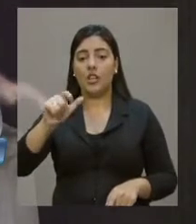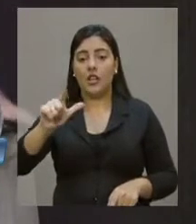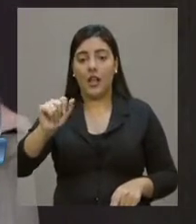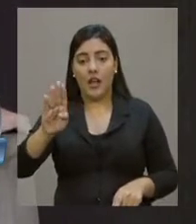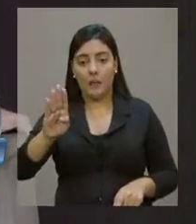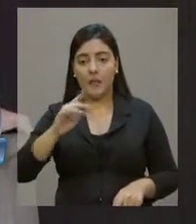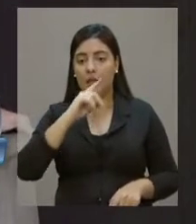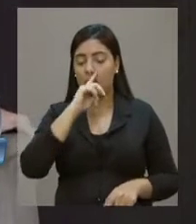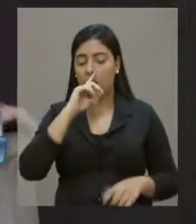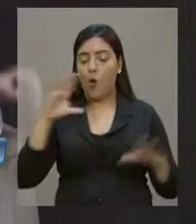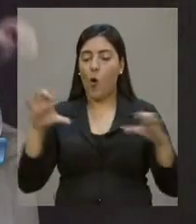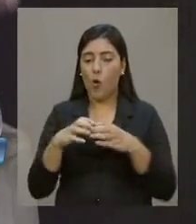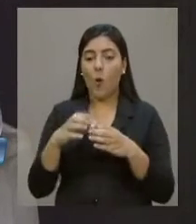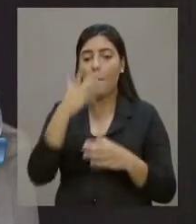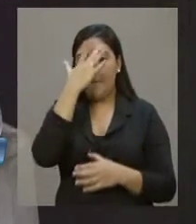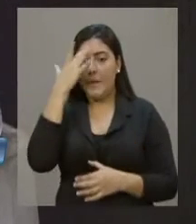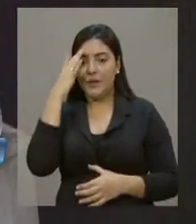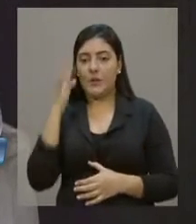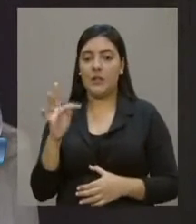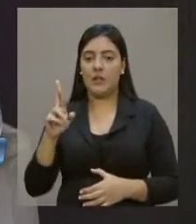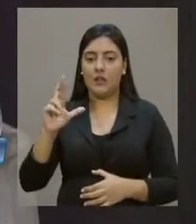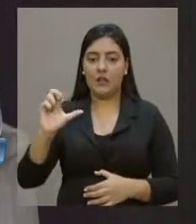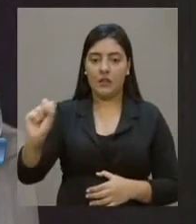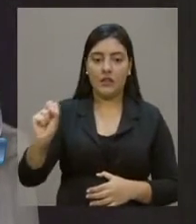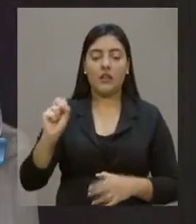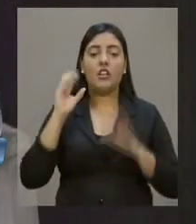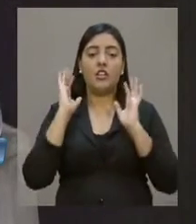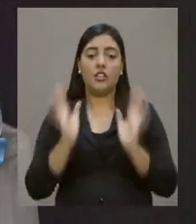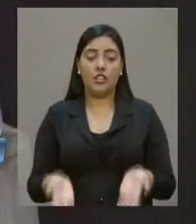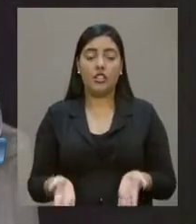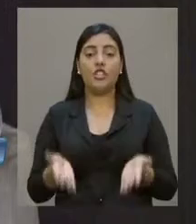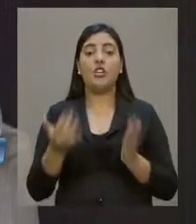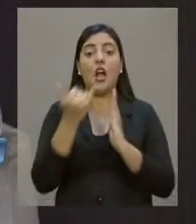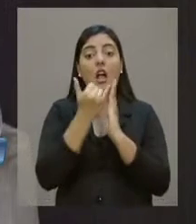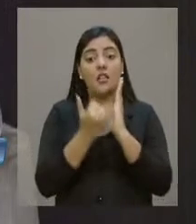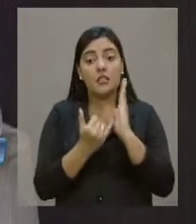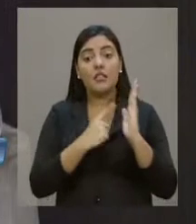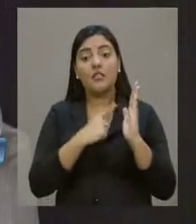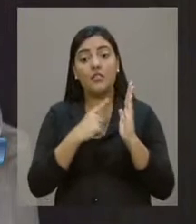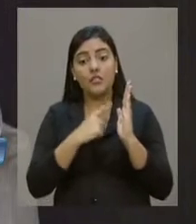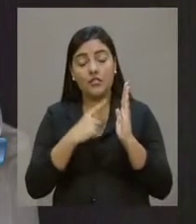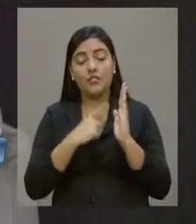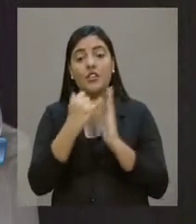a comunidade de pessoas trans, que já estava se inscrevendo